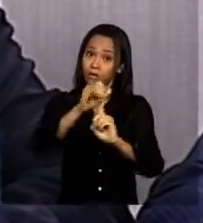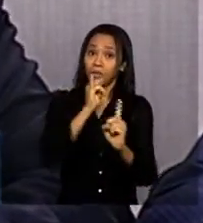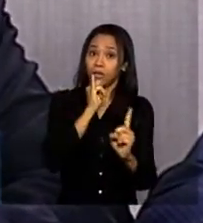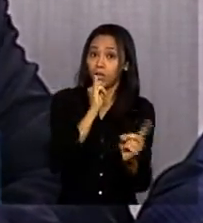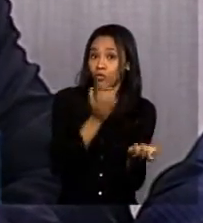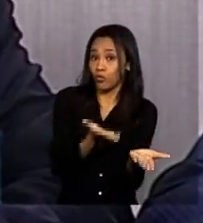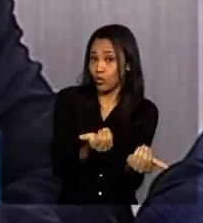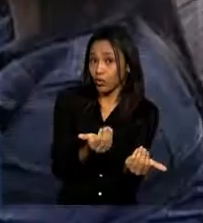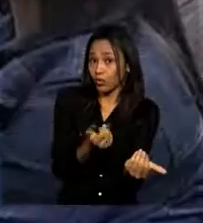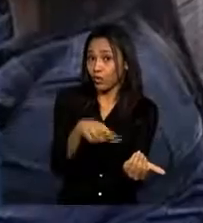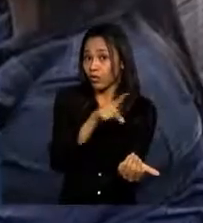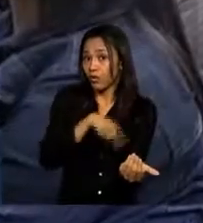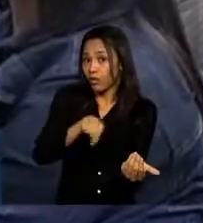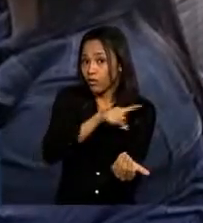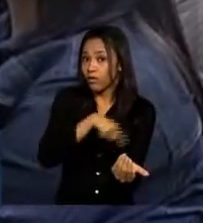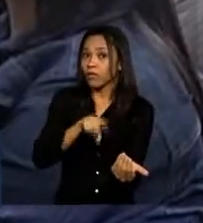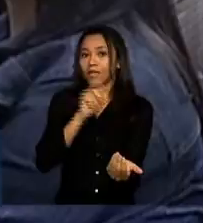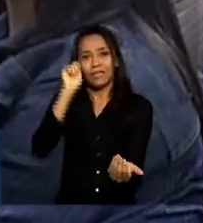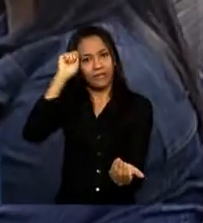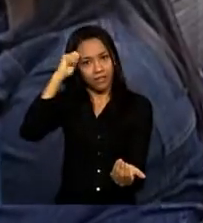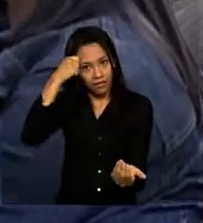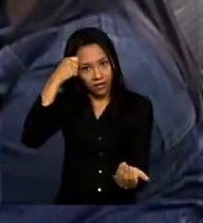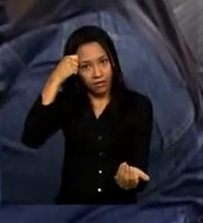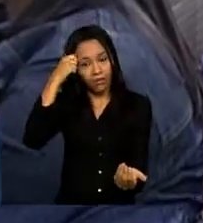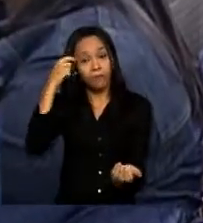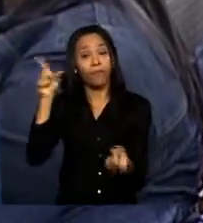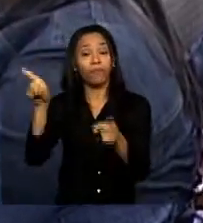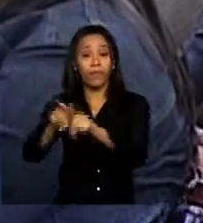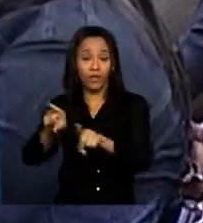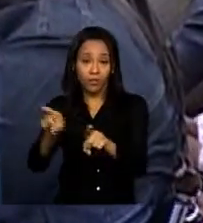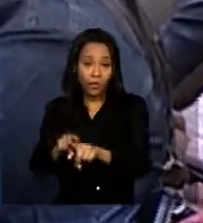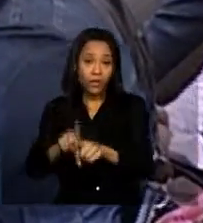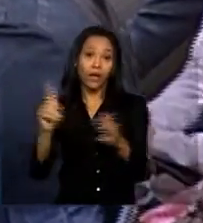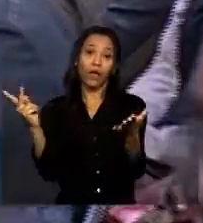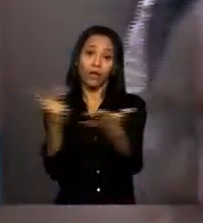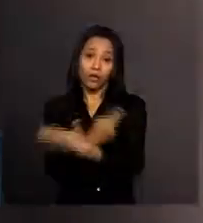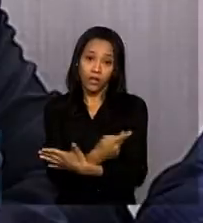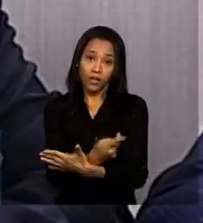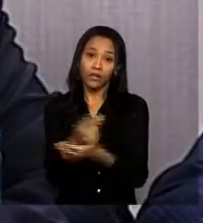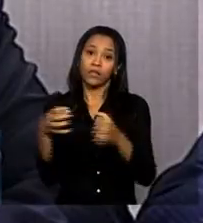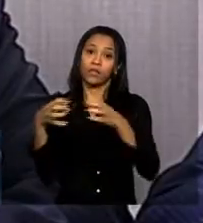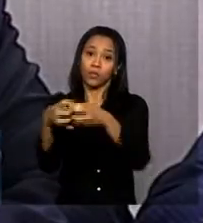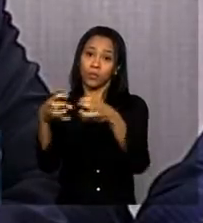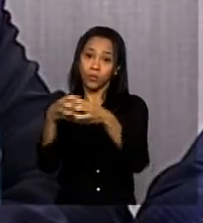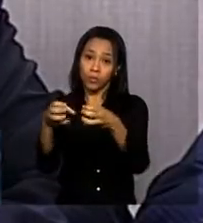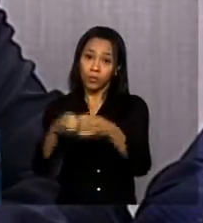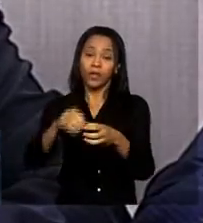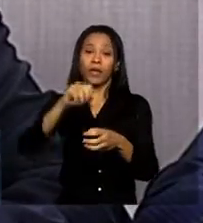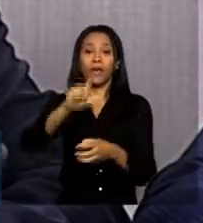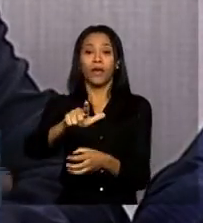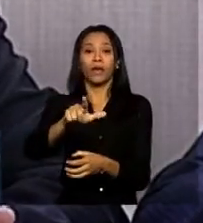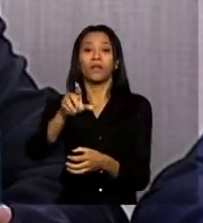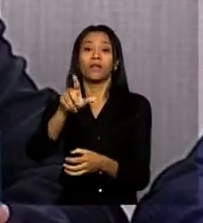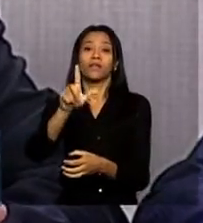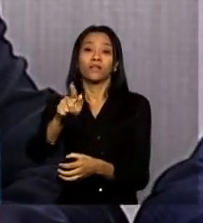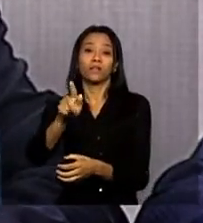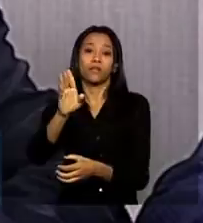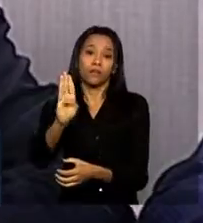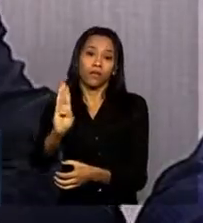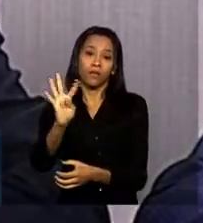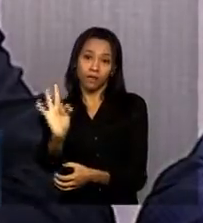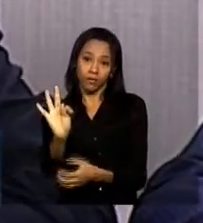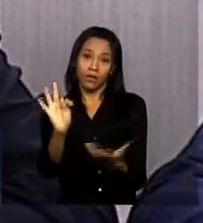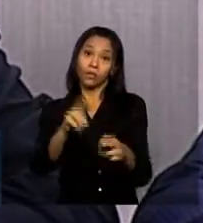juventude, principalmente a juventude negra, e como é o caso também da população LGBT. Então, nesse sentido,